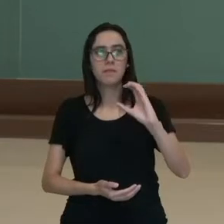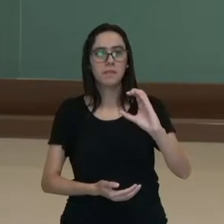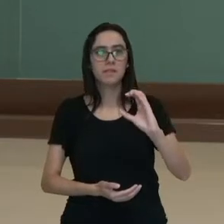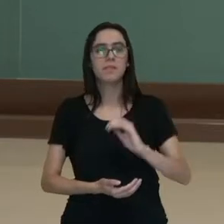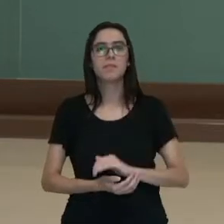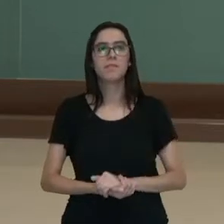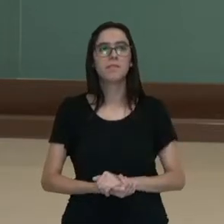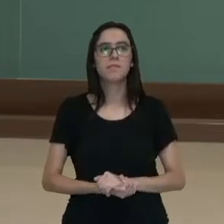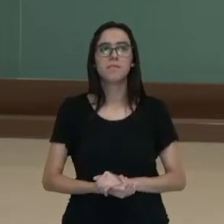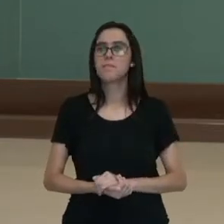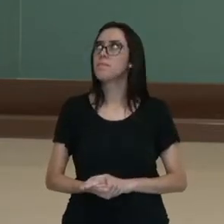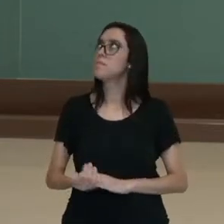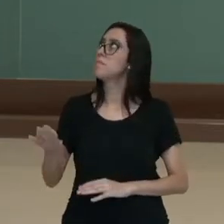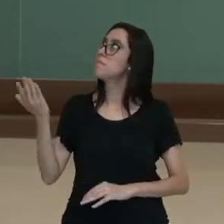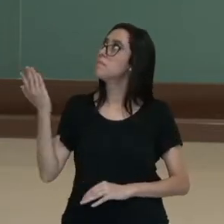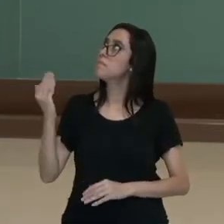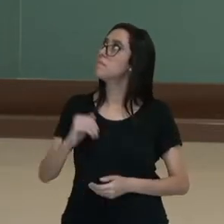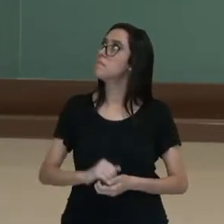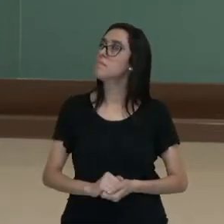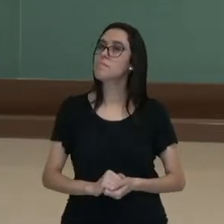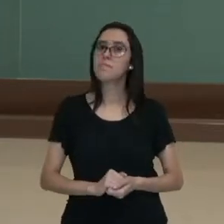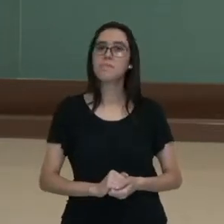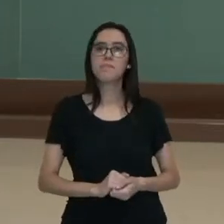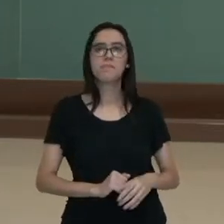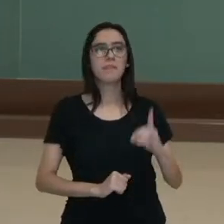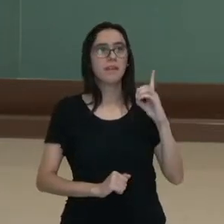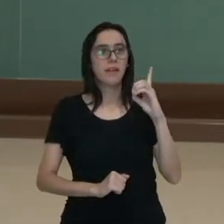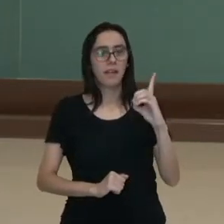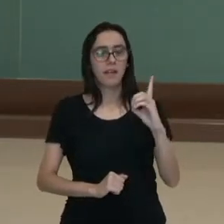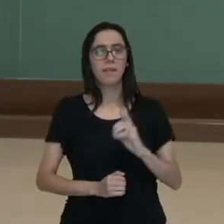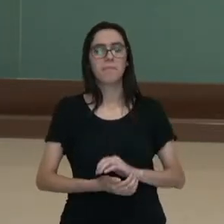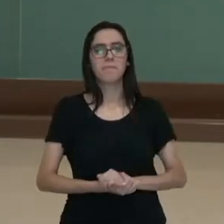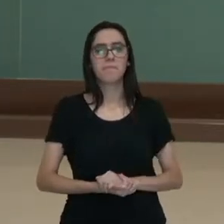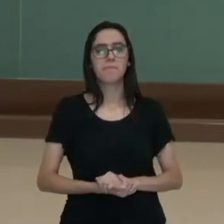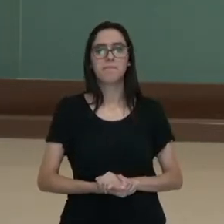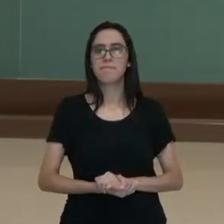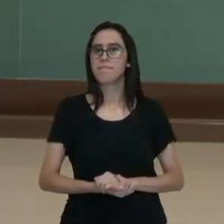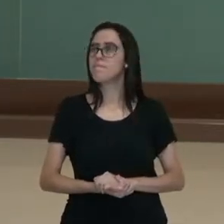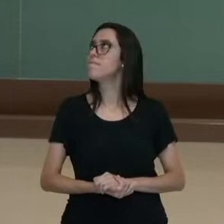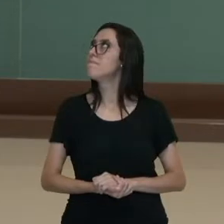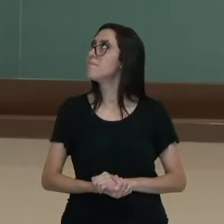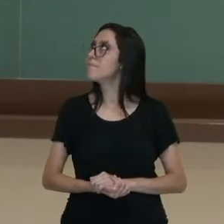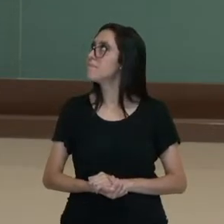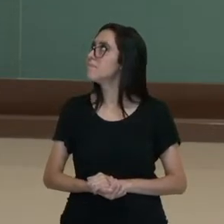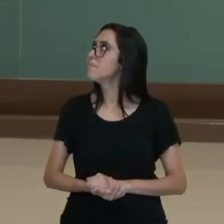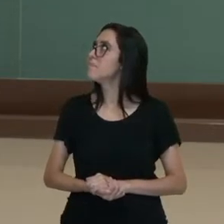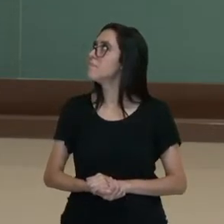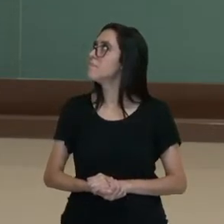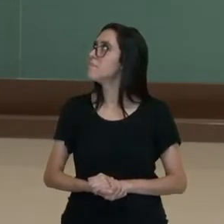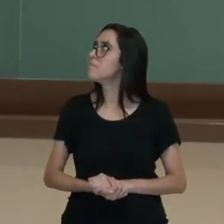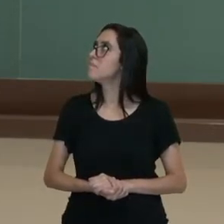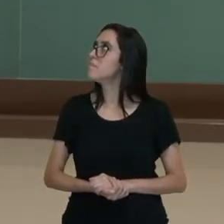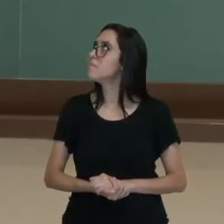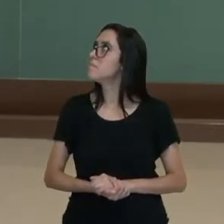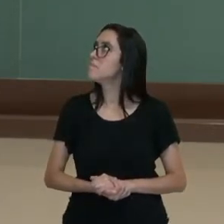Espacio quiere café. D. No, coma, espacio quiere café.